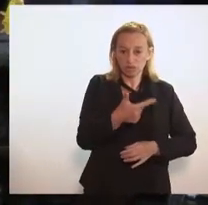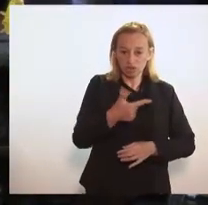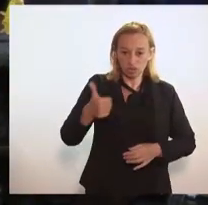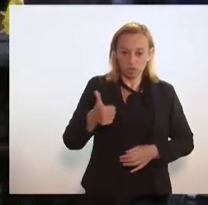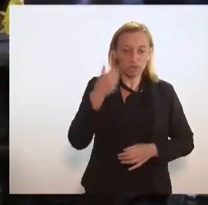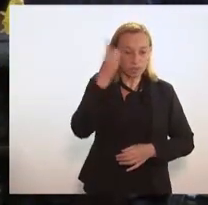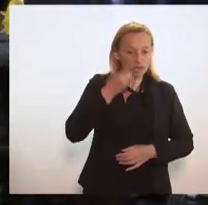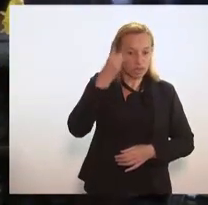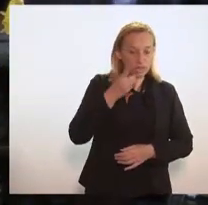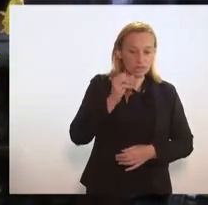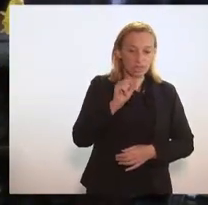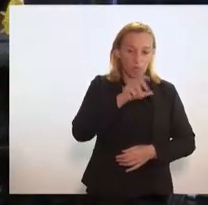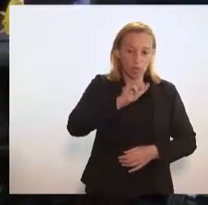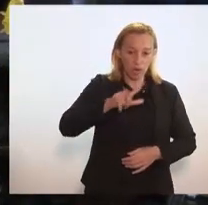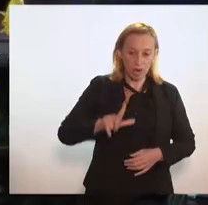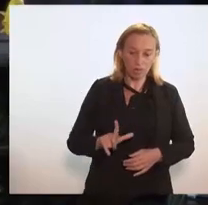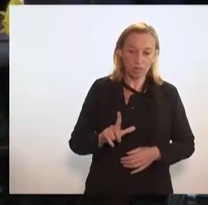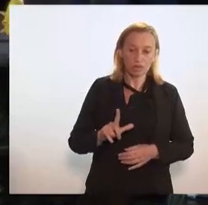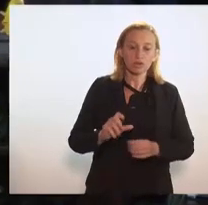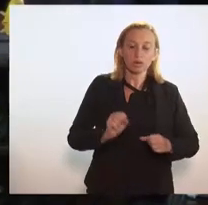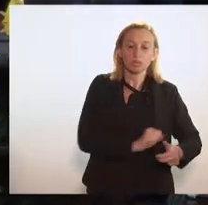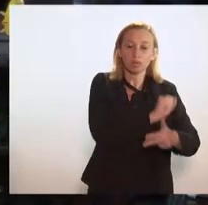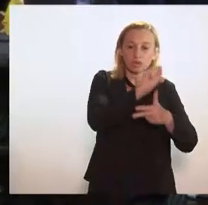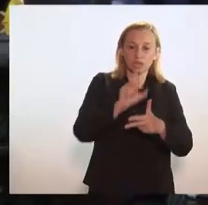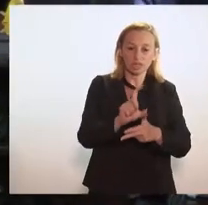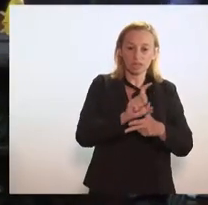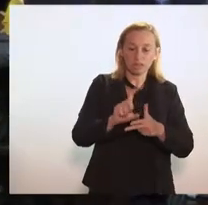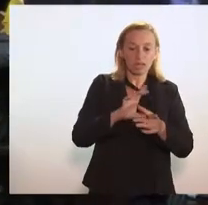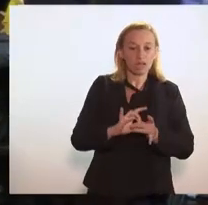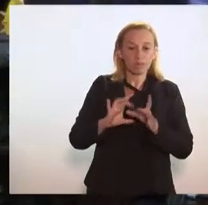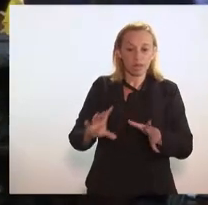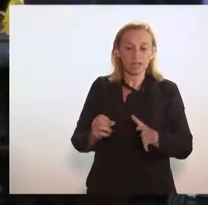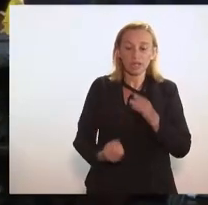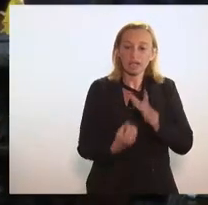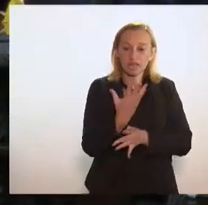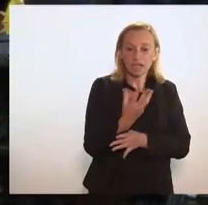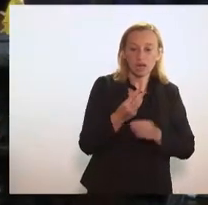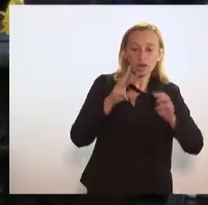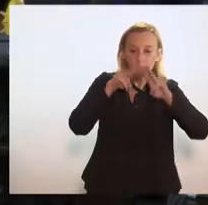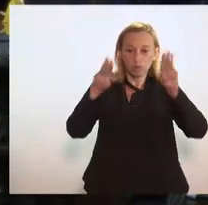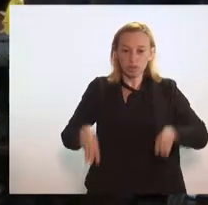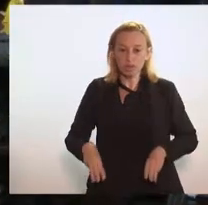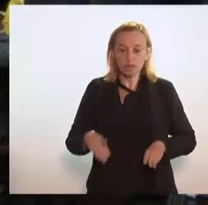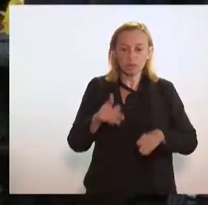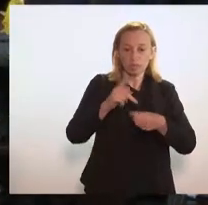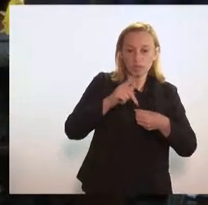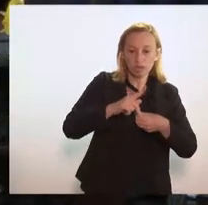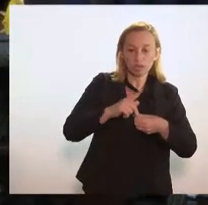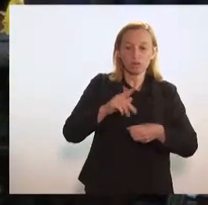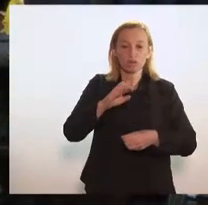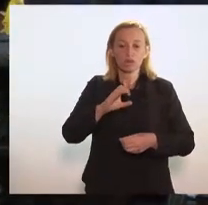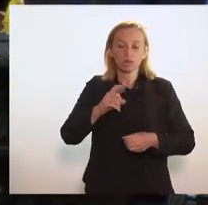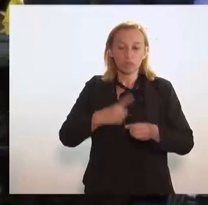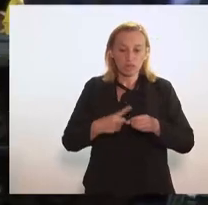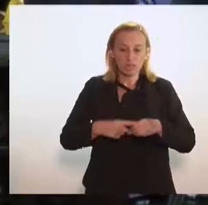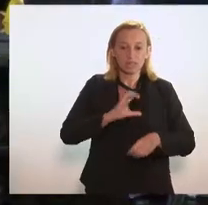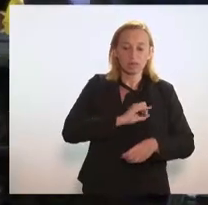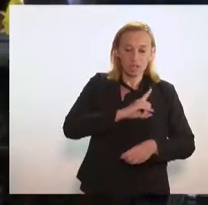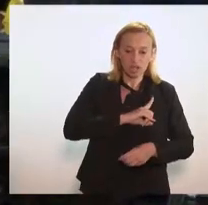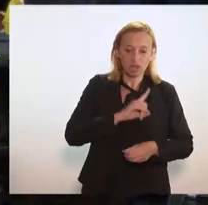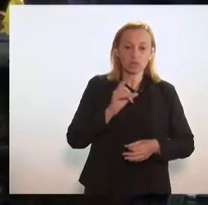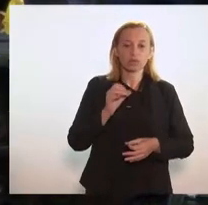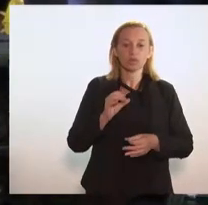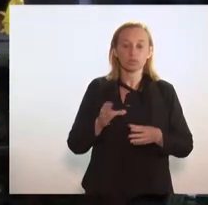de autoria do deputado Samuel Malafaia que fica o poder executivo autorizado a criar o museu do petróleo no município de Duque de Caxias pareceres da comissão